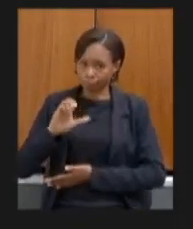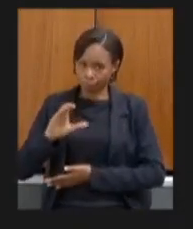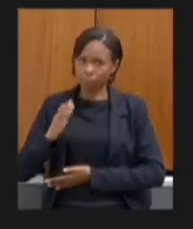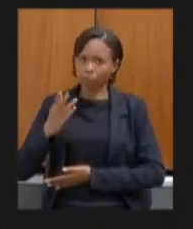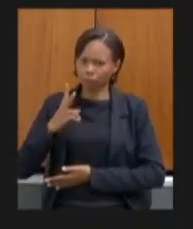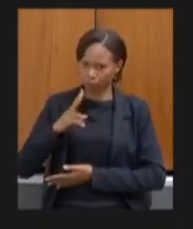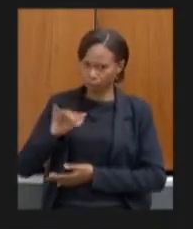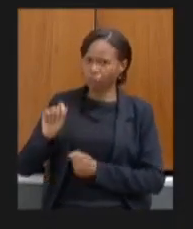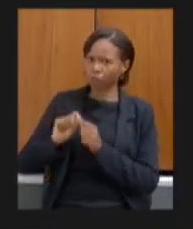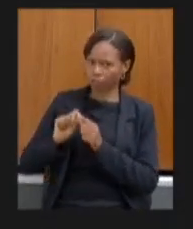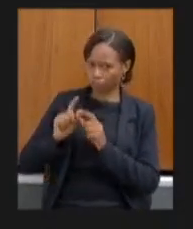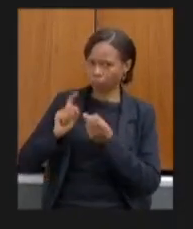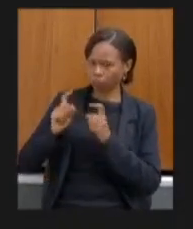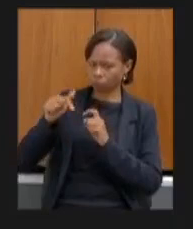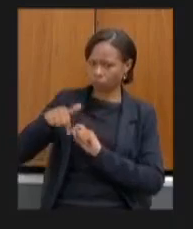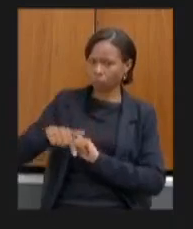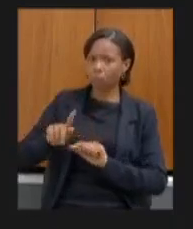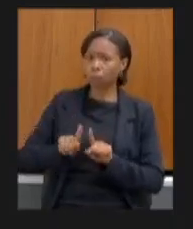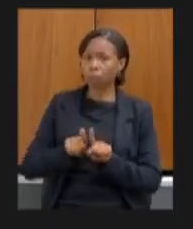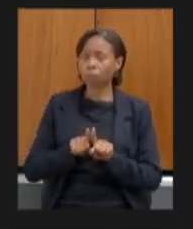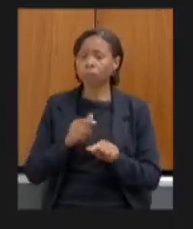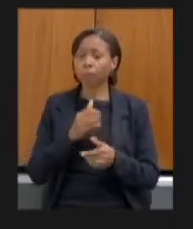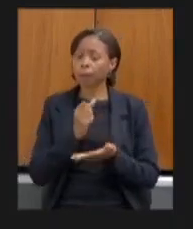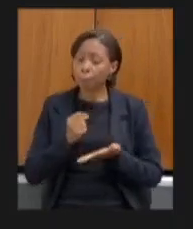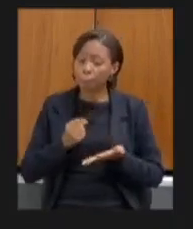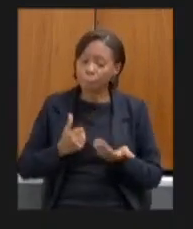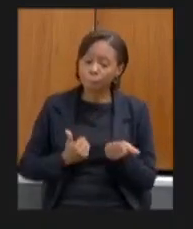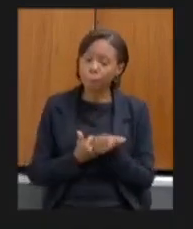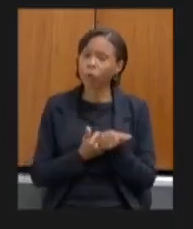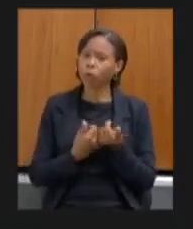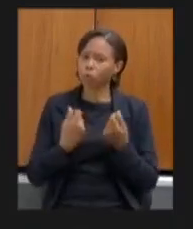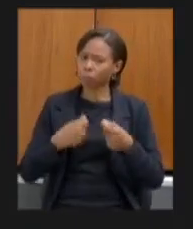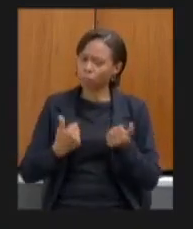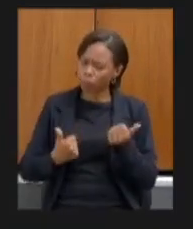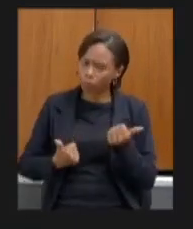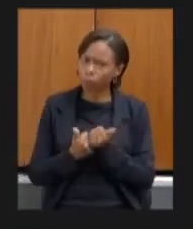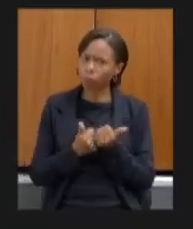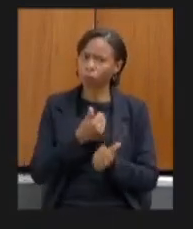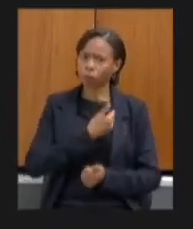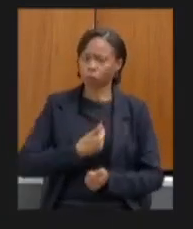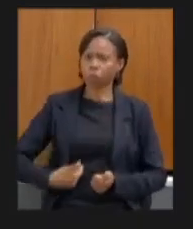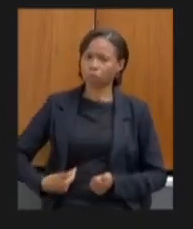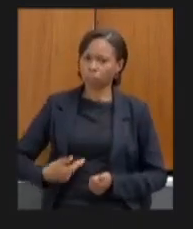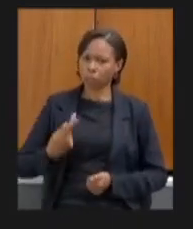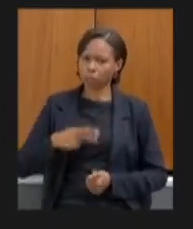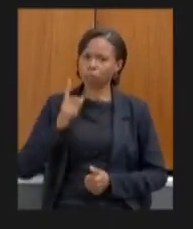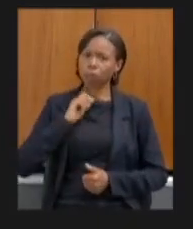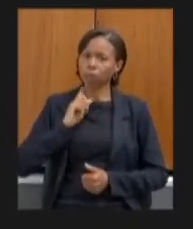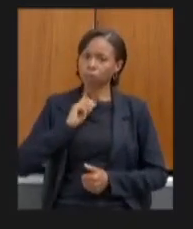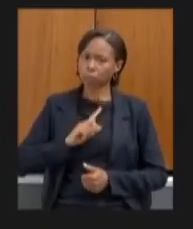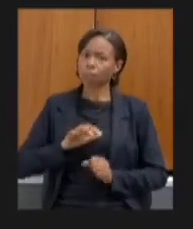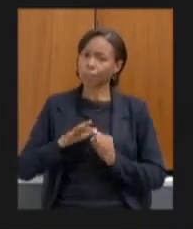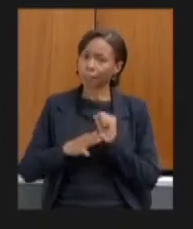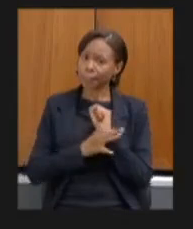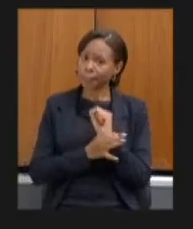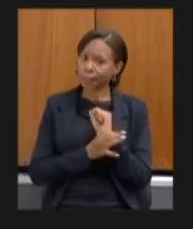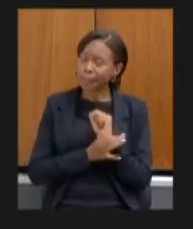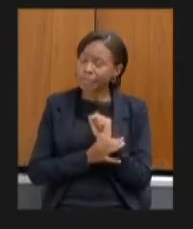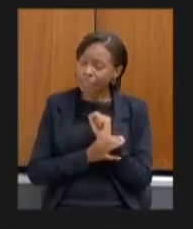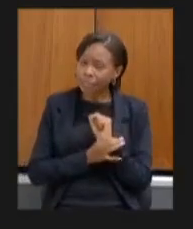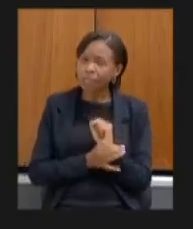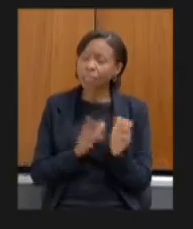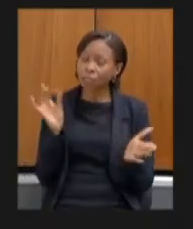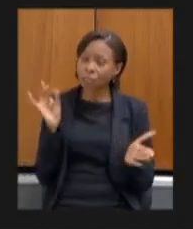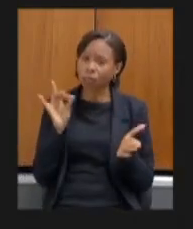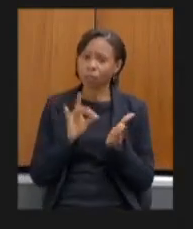isso na Assembleia, mas que a gente tenha apoio deste governo de Minas Gerais ao tão importante garantir, a tão importante